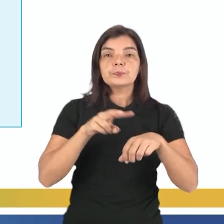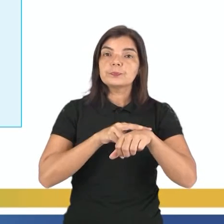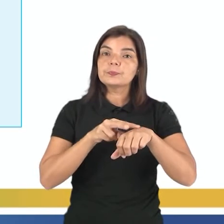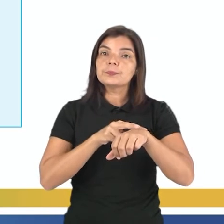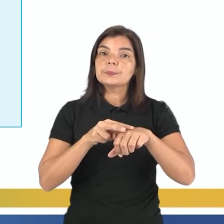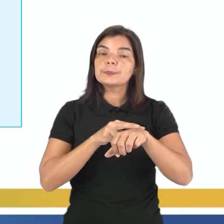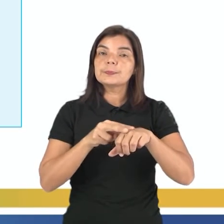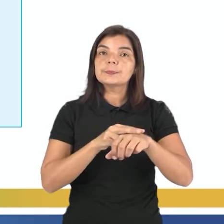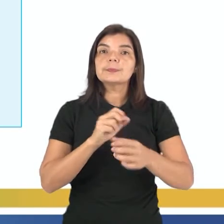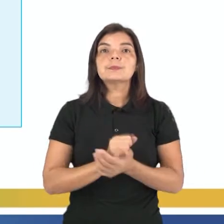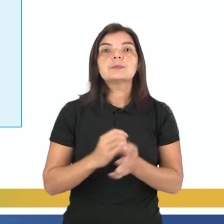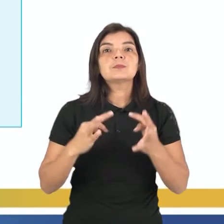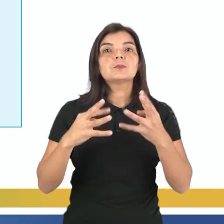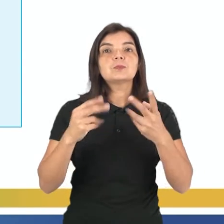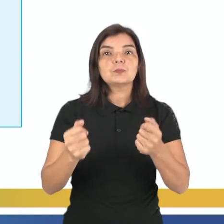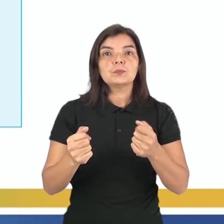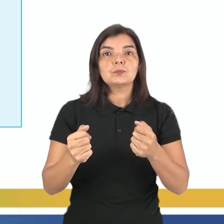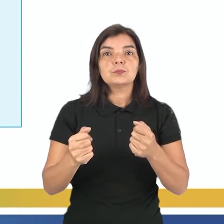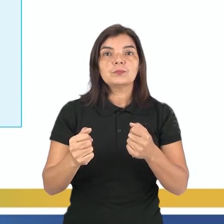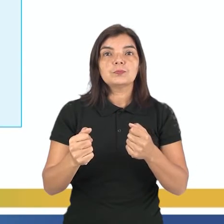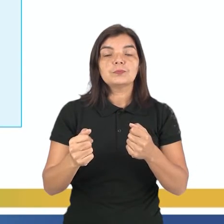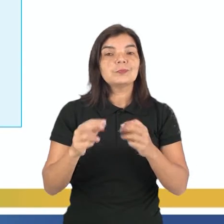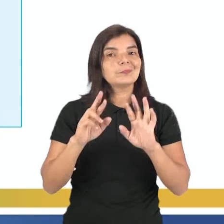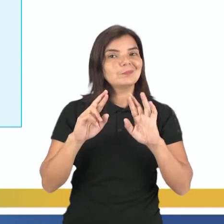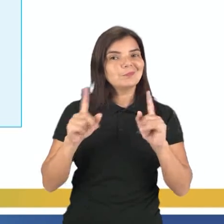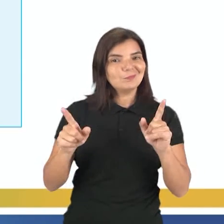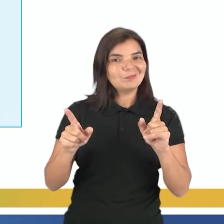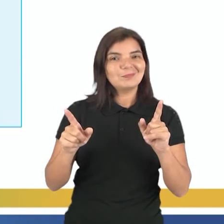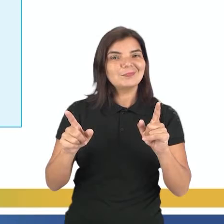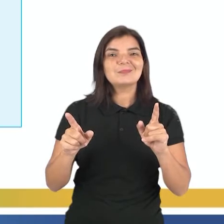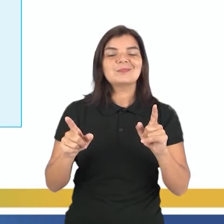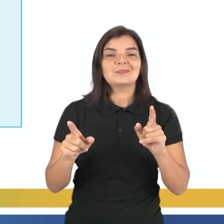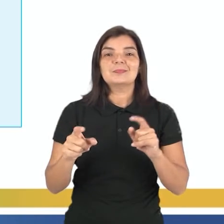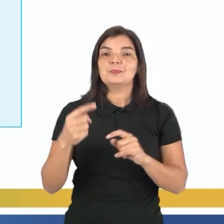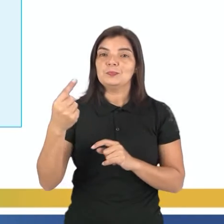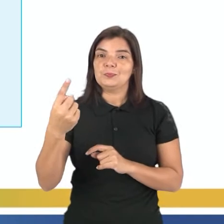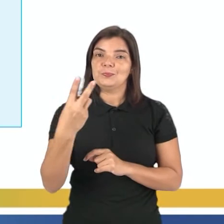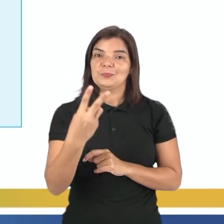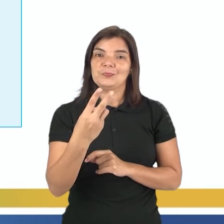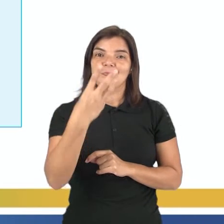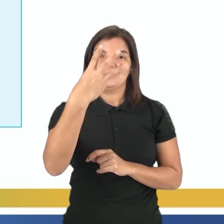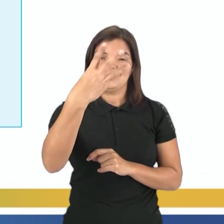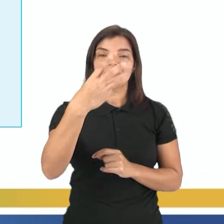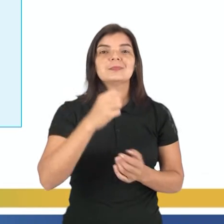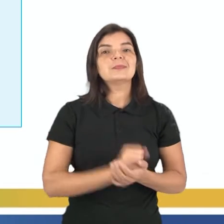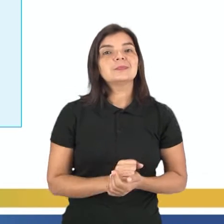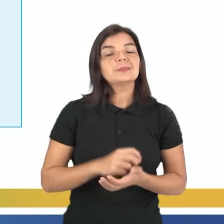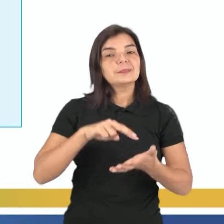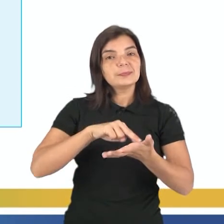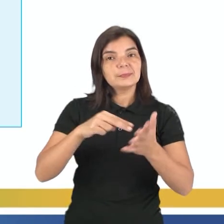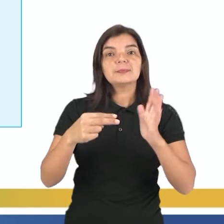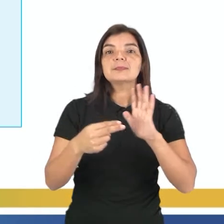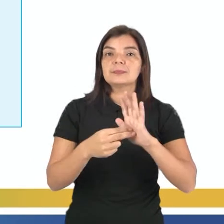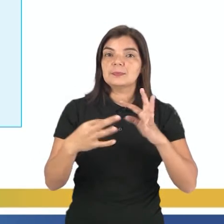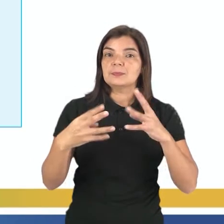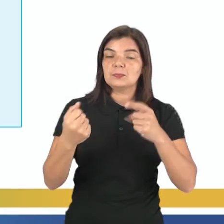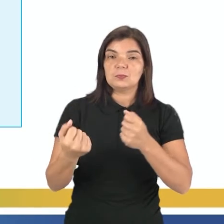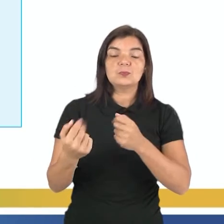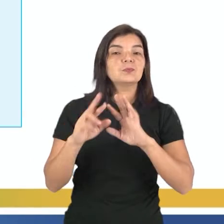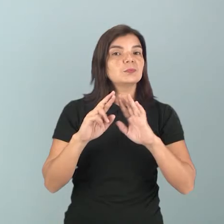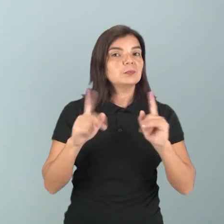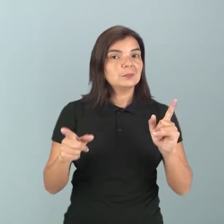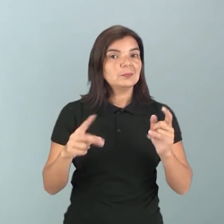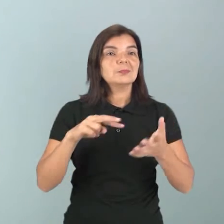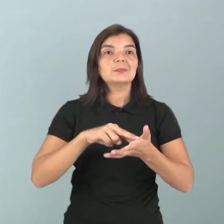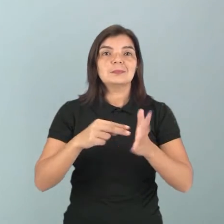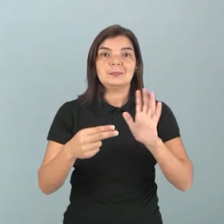em verde, todos os lados têm traços diferentes. Um é 1, 2 e 3. Ou seja, esse triângulo tem todos os lados diferentes,